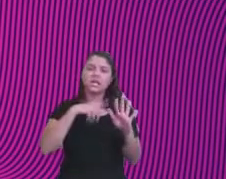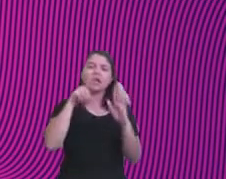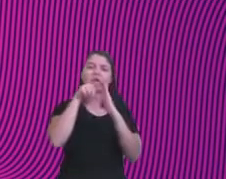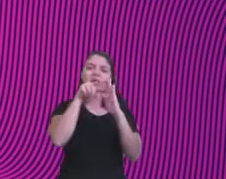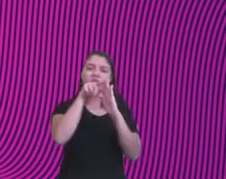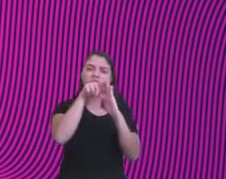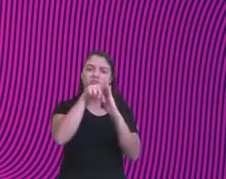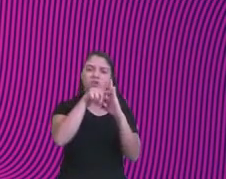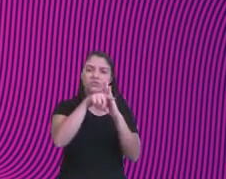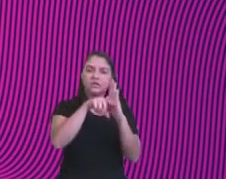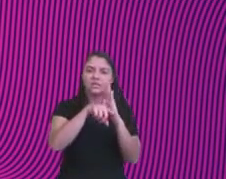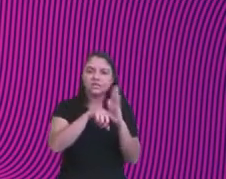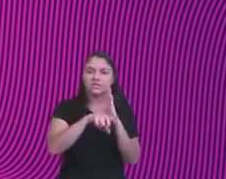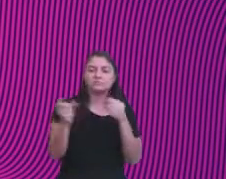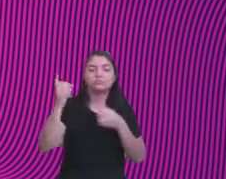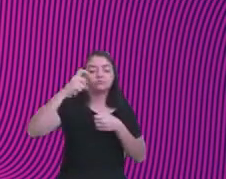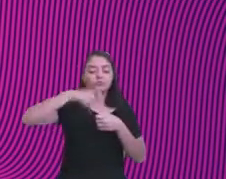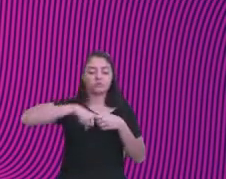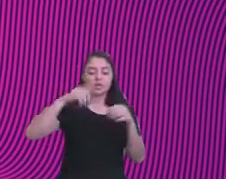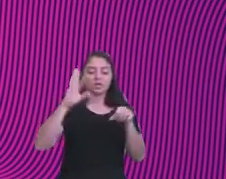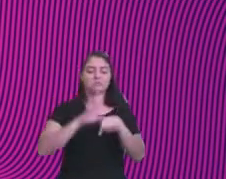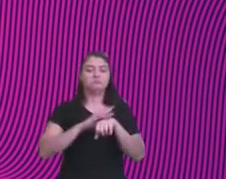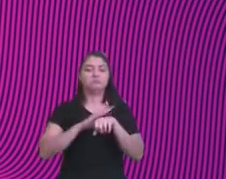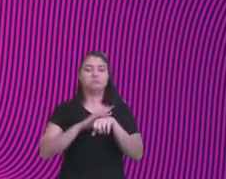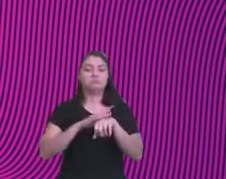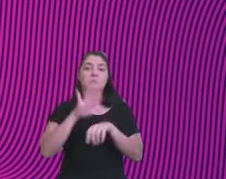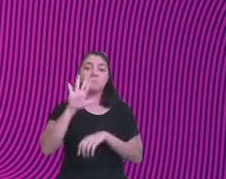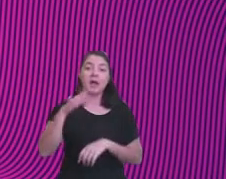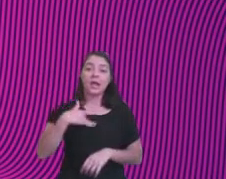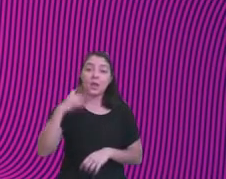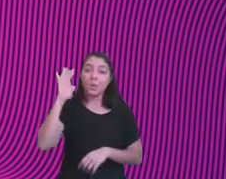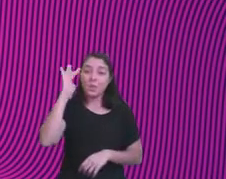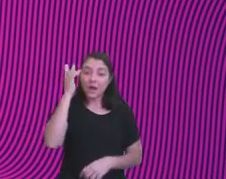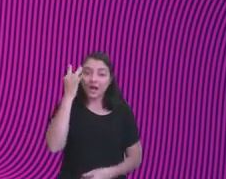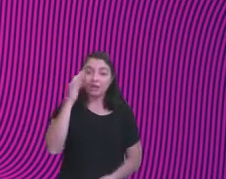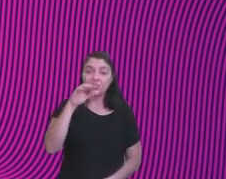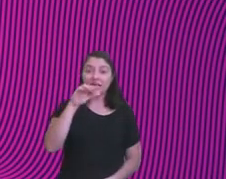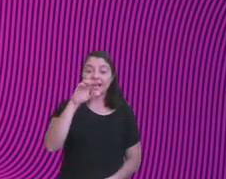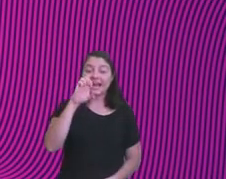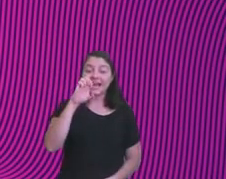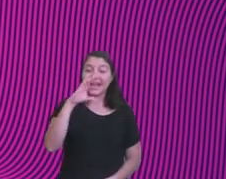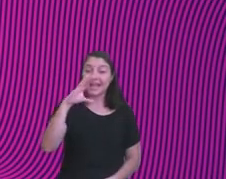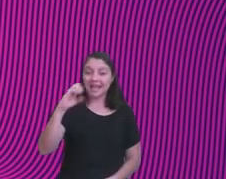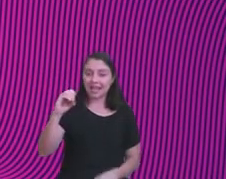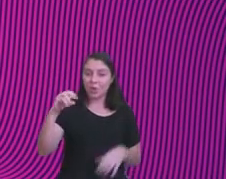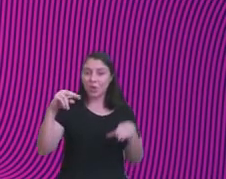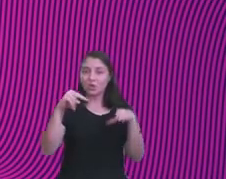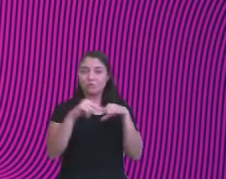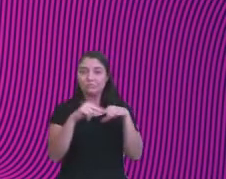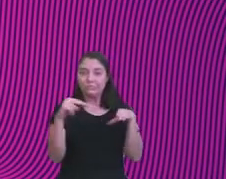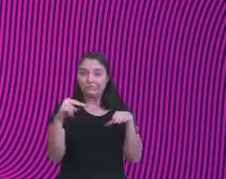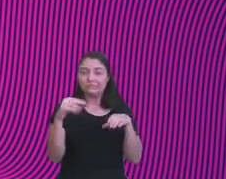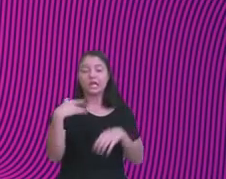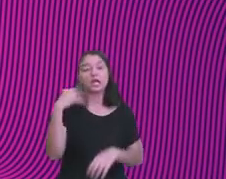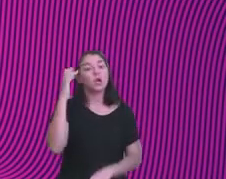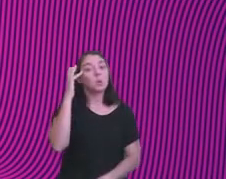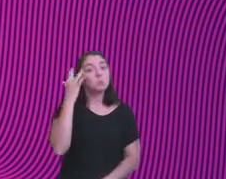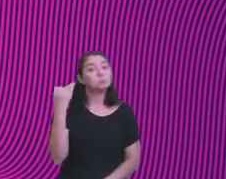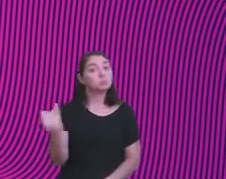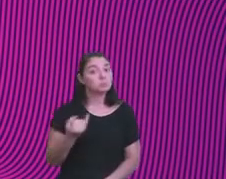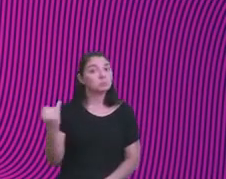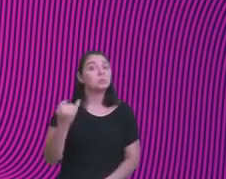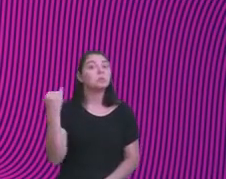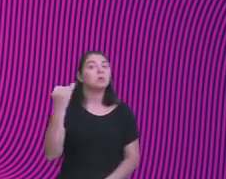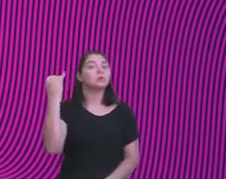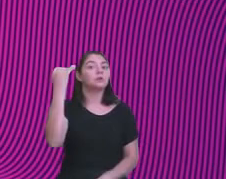de retorno da doença. Mas eu acho que a eco, nas lesões retais, elas têm um papel, às vezes, importante,